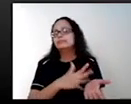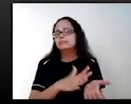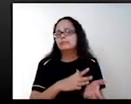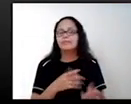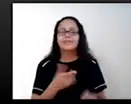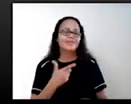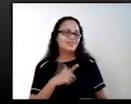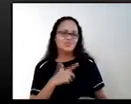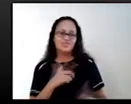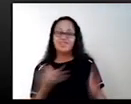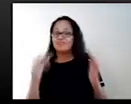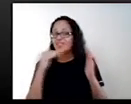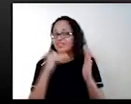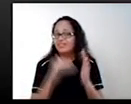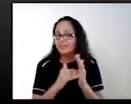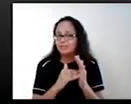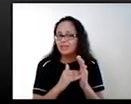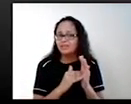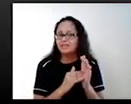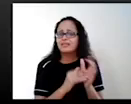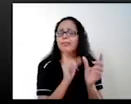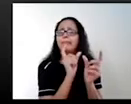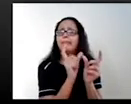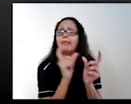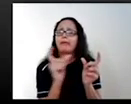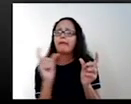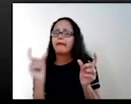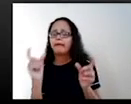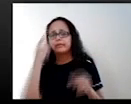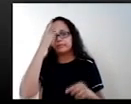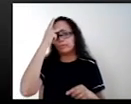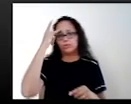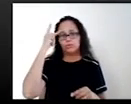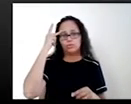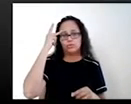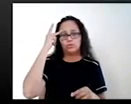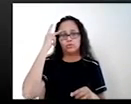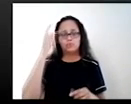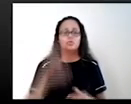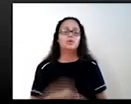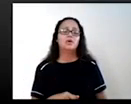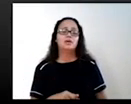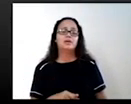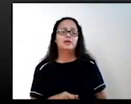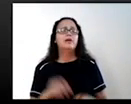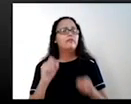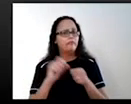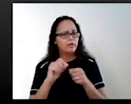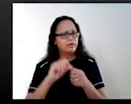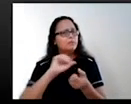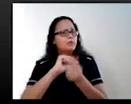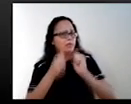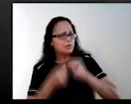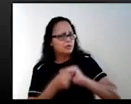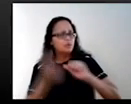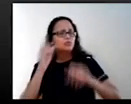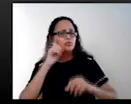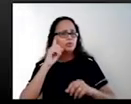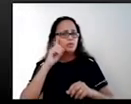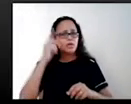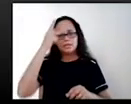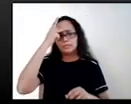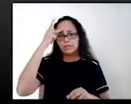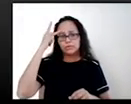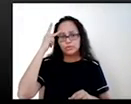tem uma terminação para cada uma das pessoas. É claro, né, que nós fazemos algumas adaptações no dia a dia. Né? As pessoas